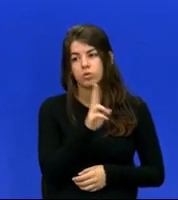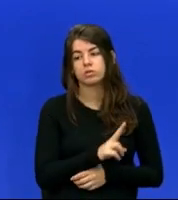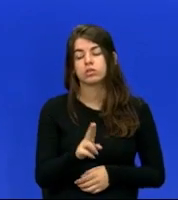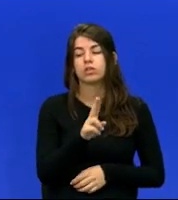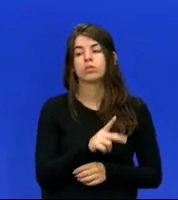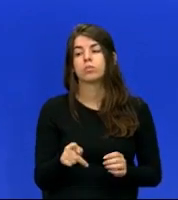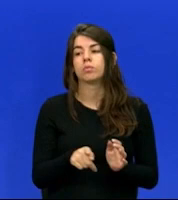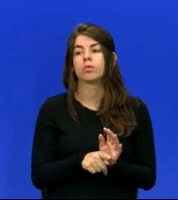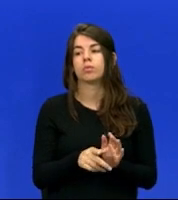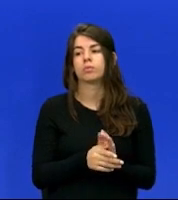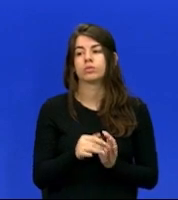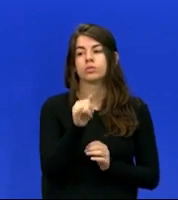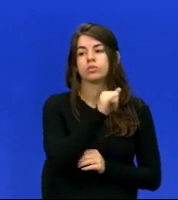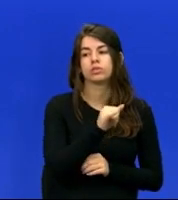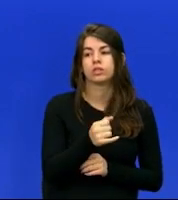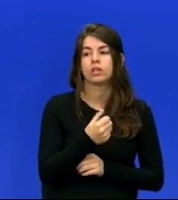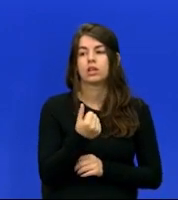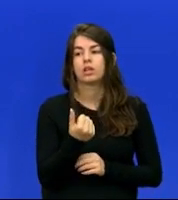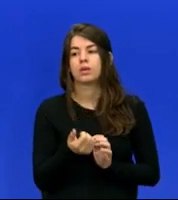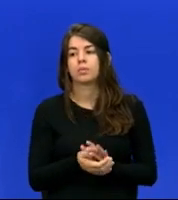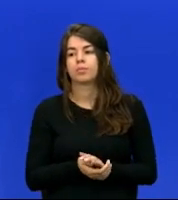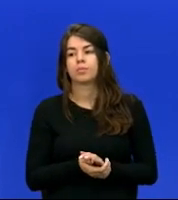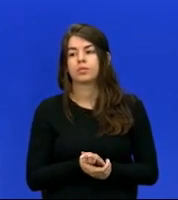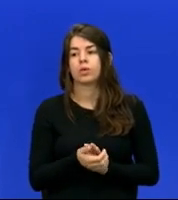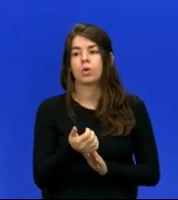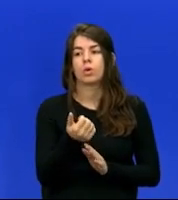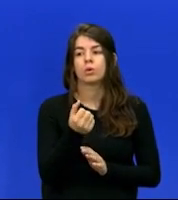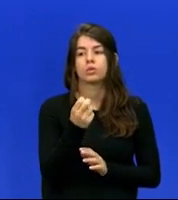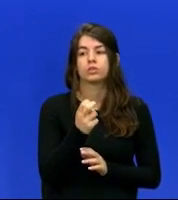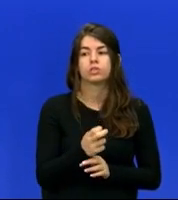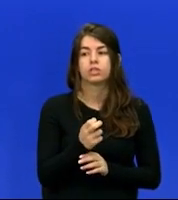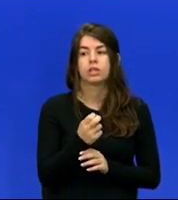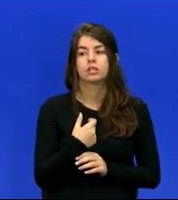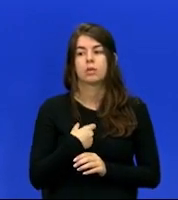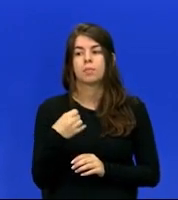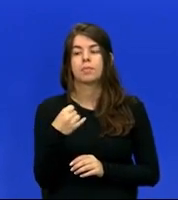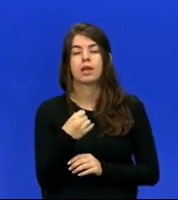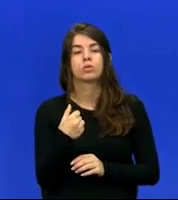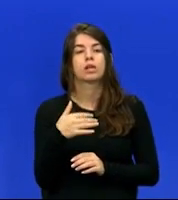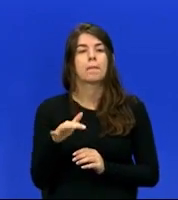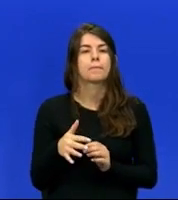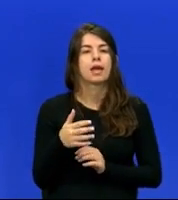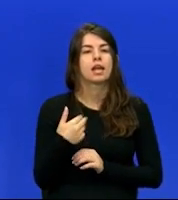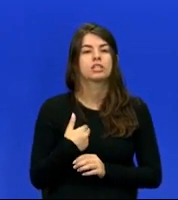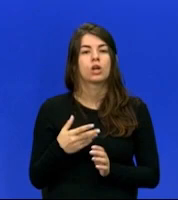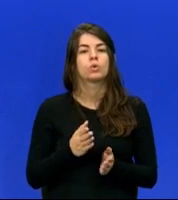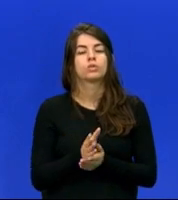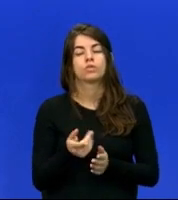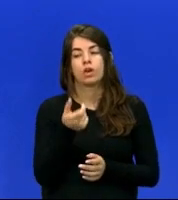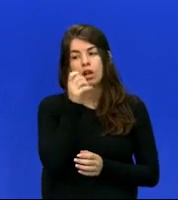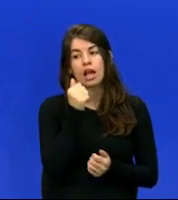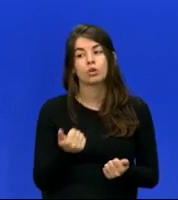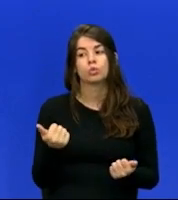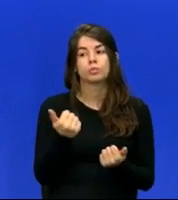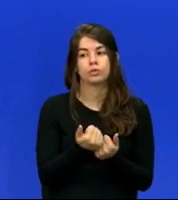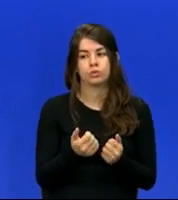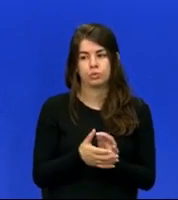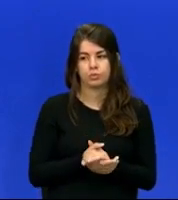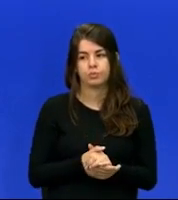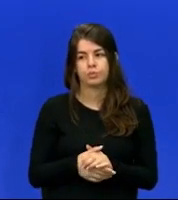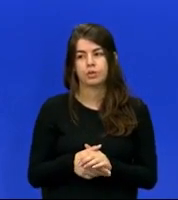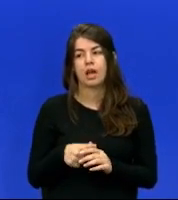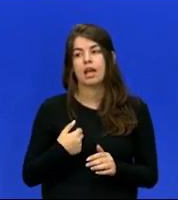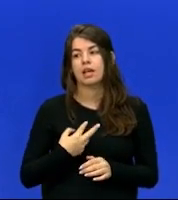Utilizando a fórmula do Z, que é igual a o x menos a média sobre o desvio padrão. Faço a substituição, eu vou achar